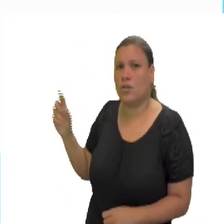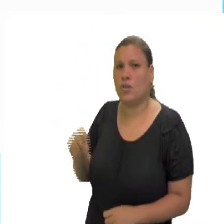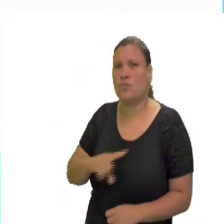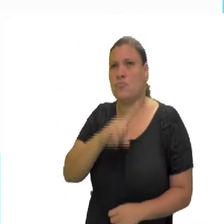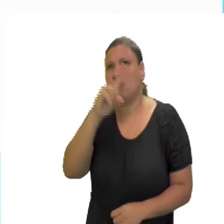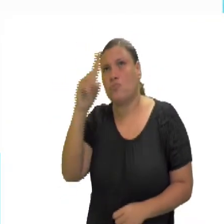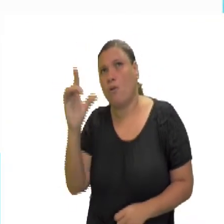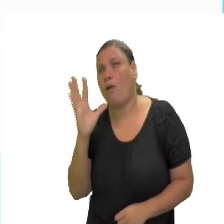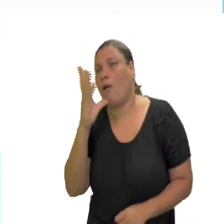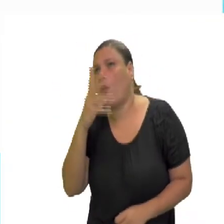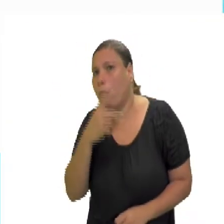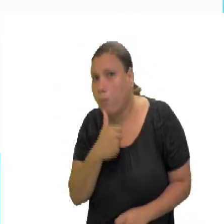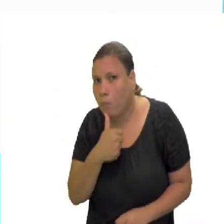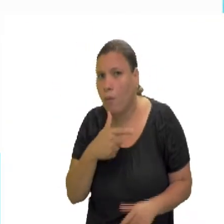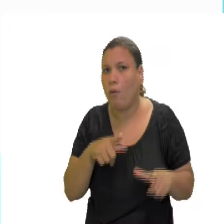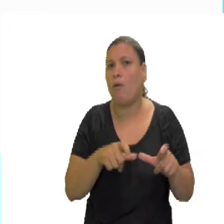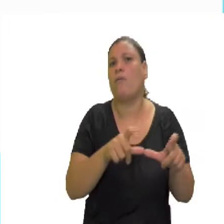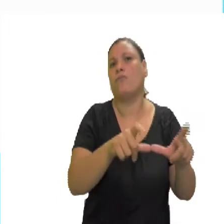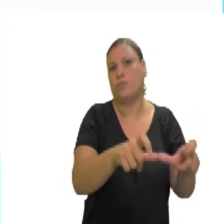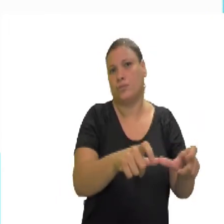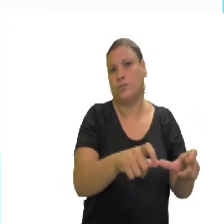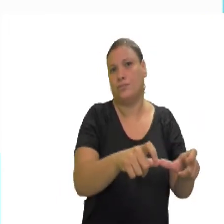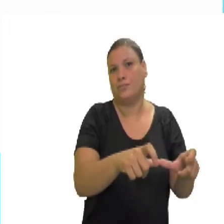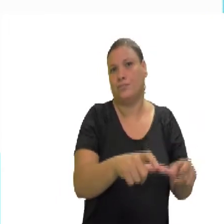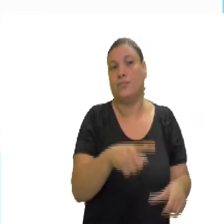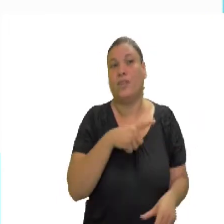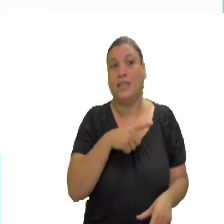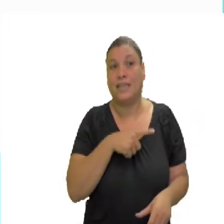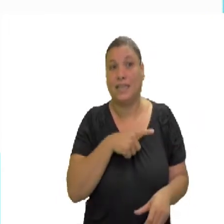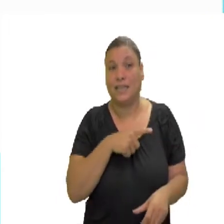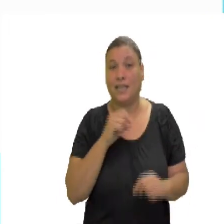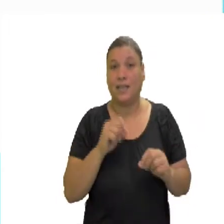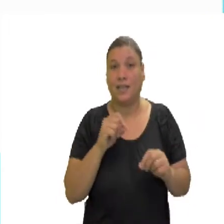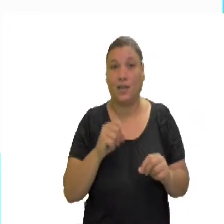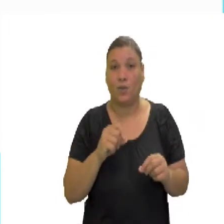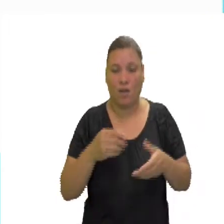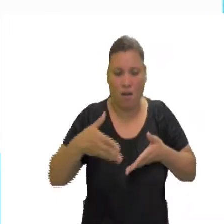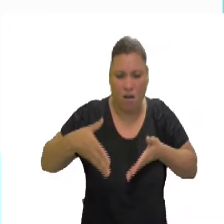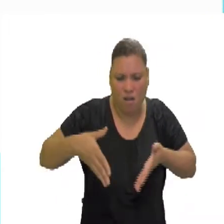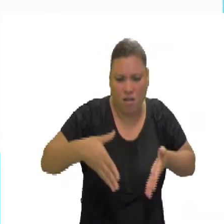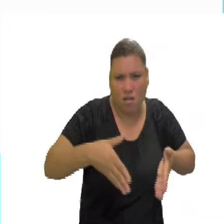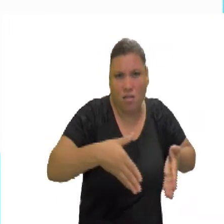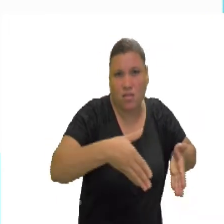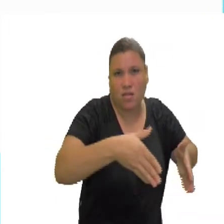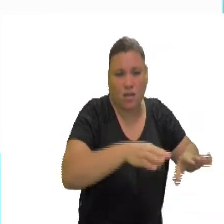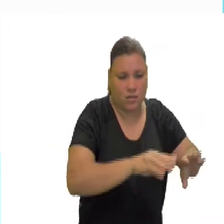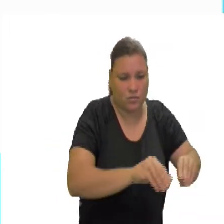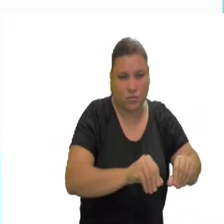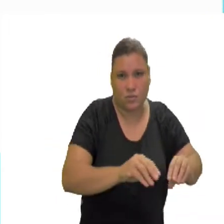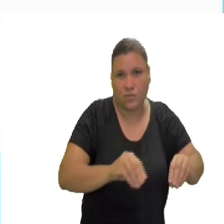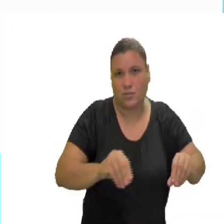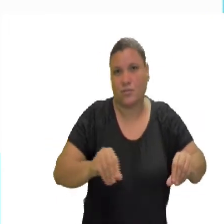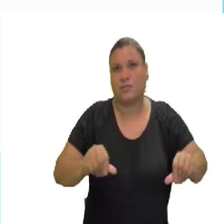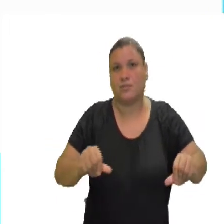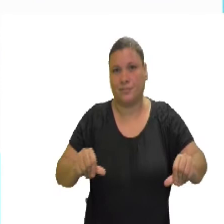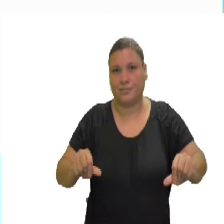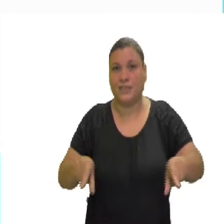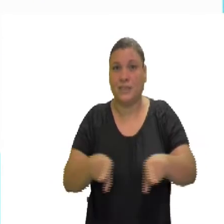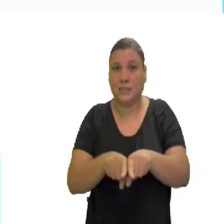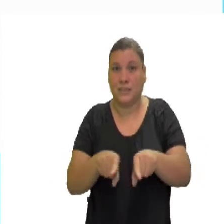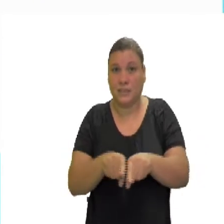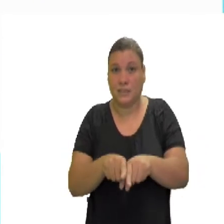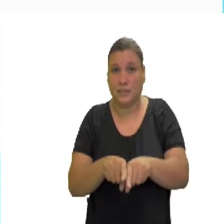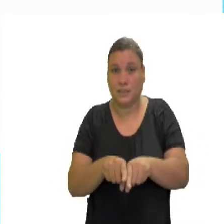11,5% de asfalto, isso é hoje, tá, pessoal? 6% de trilha e 82,5% de estrada de terra.